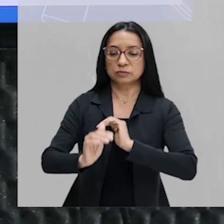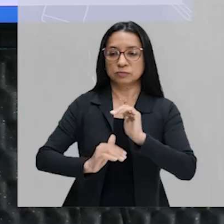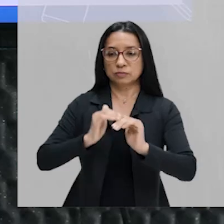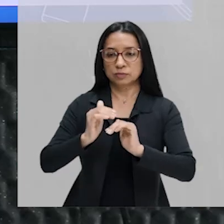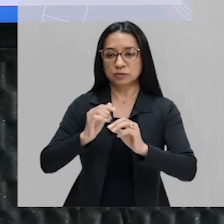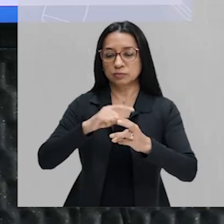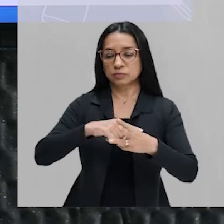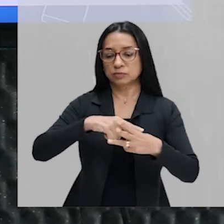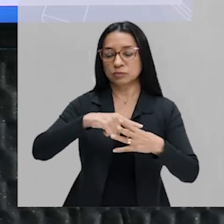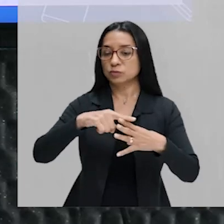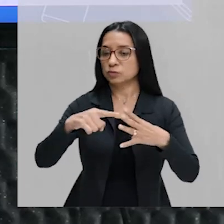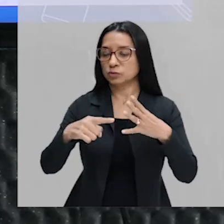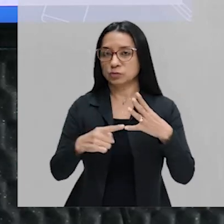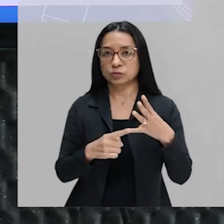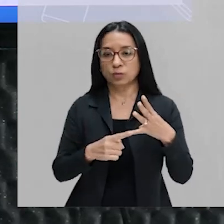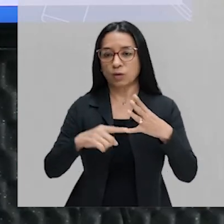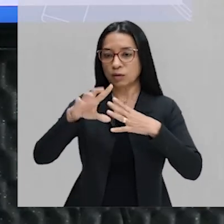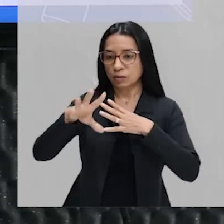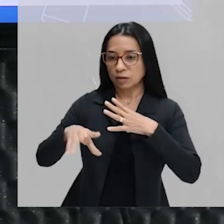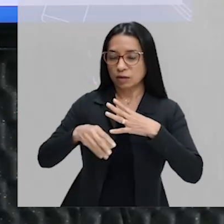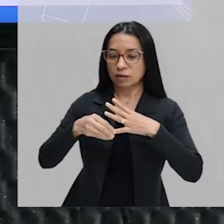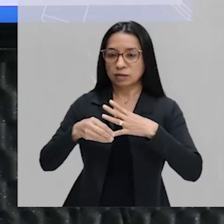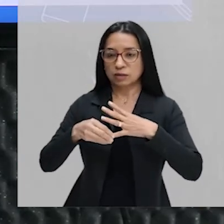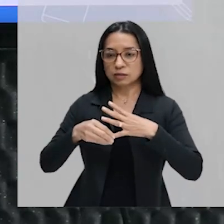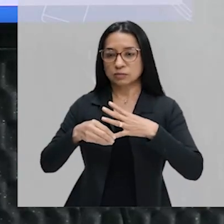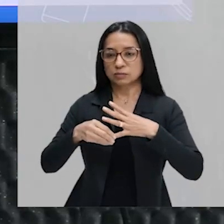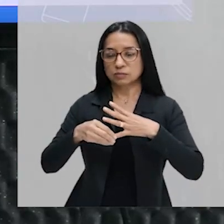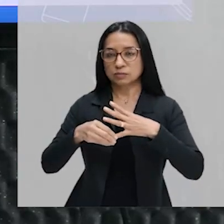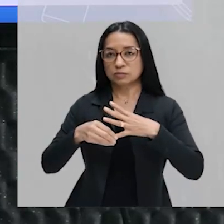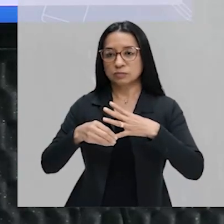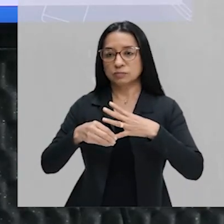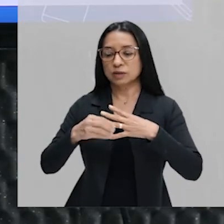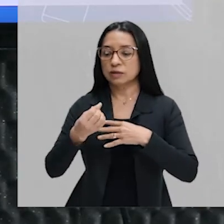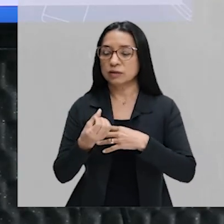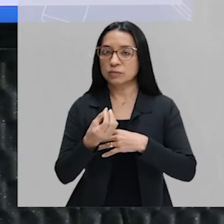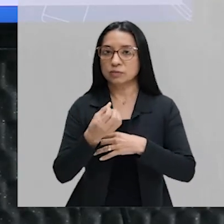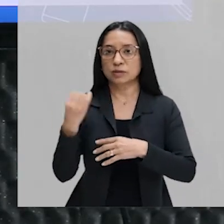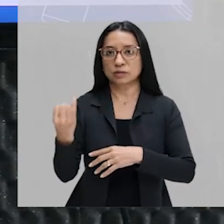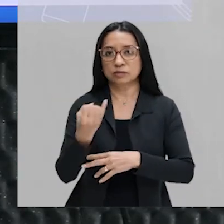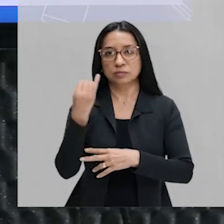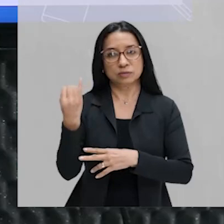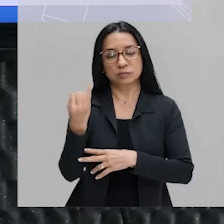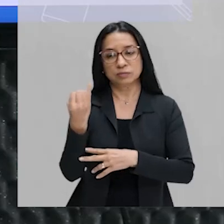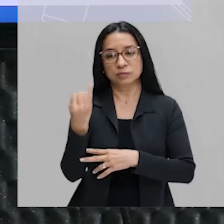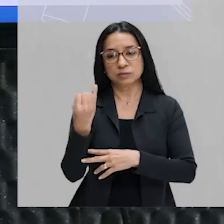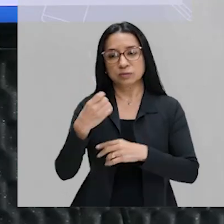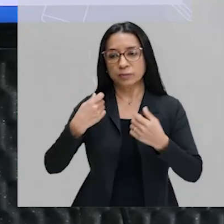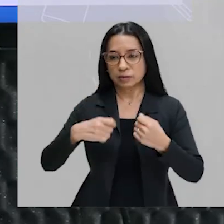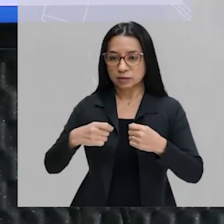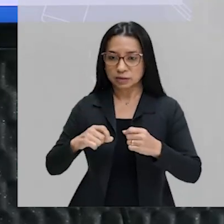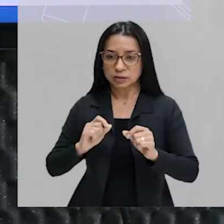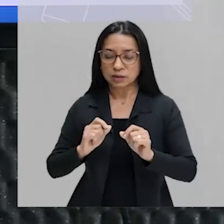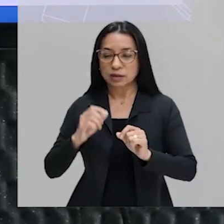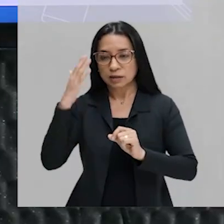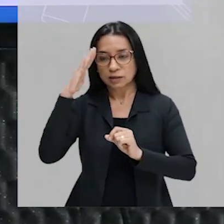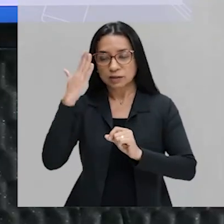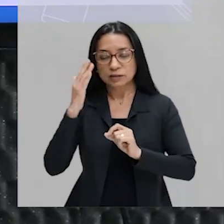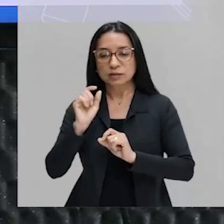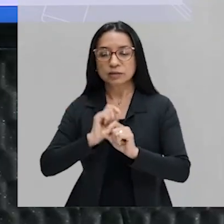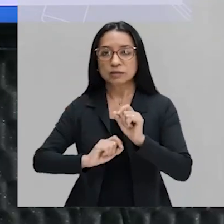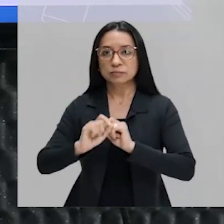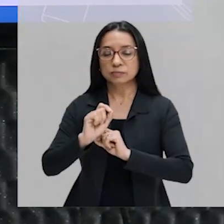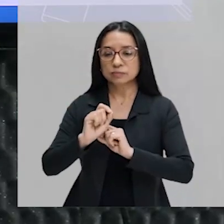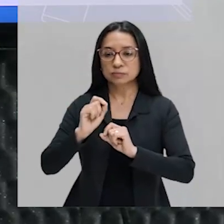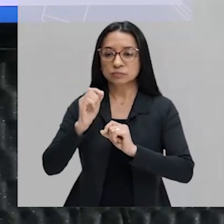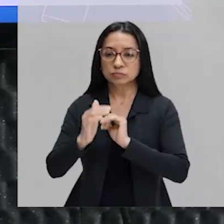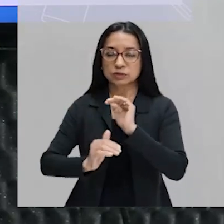de 4 anexos embrionários muito importantes que a gente precisa entender que esses anexos embrionários que vão